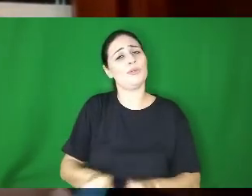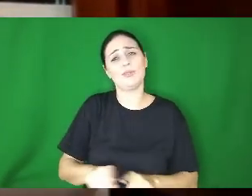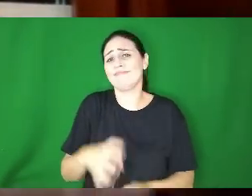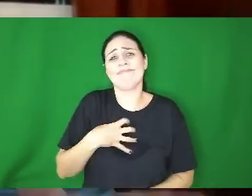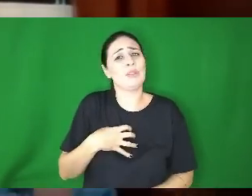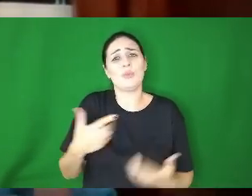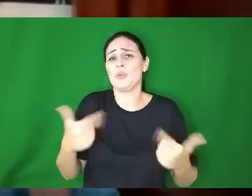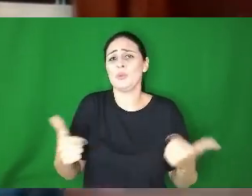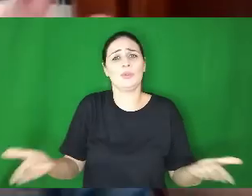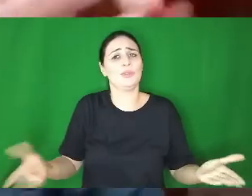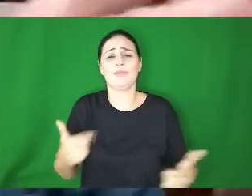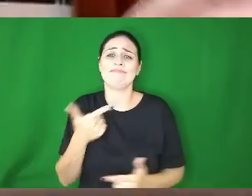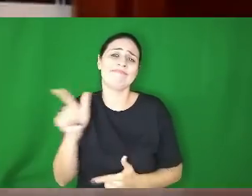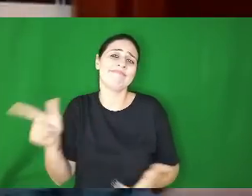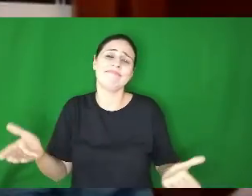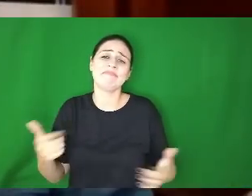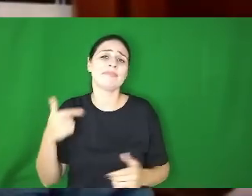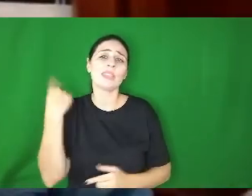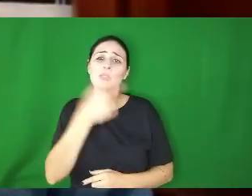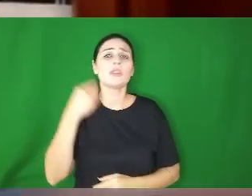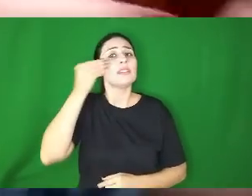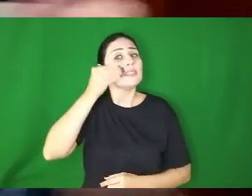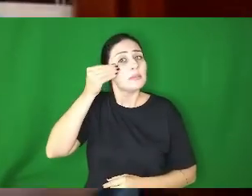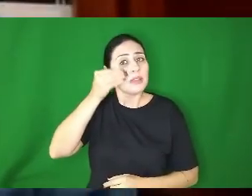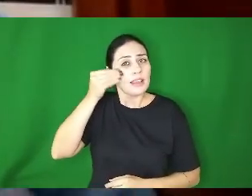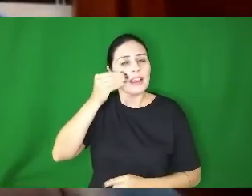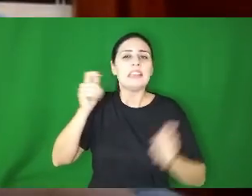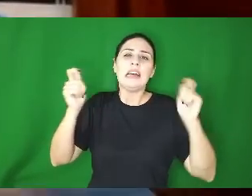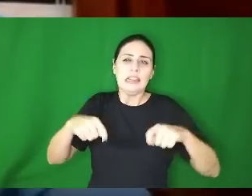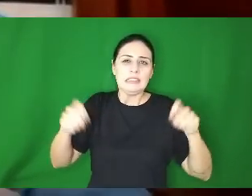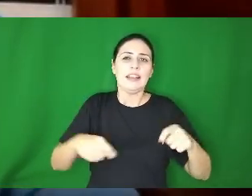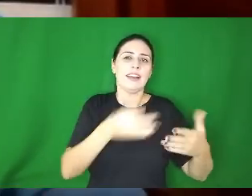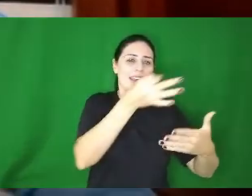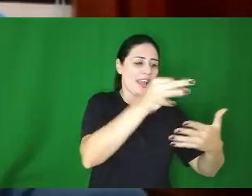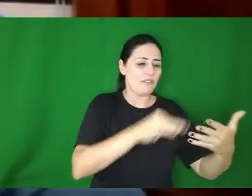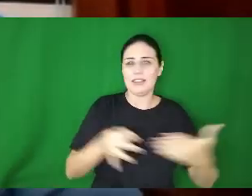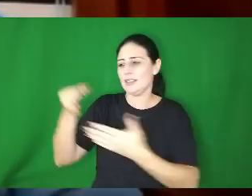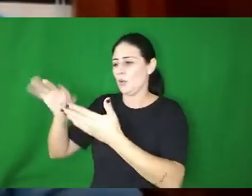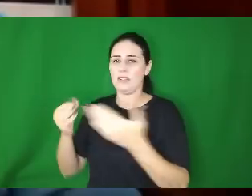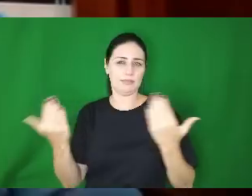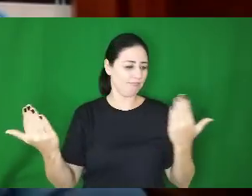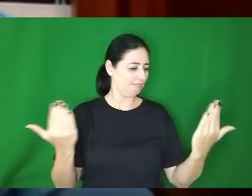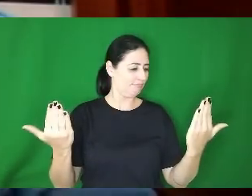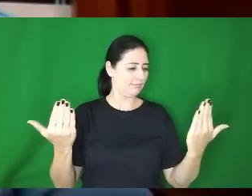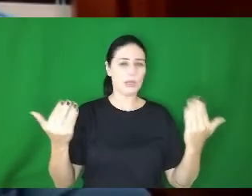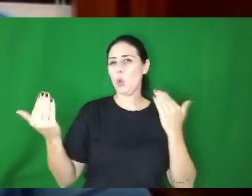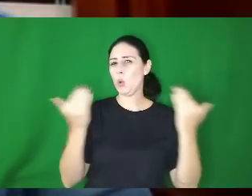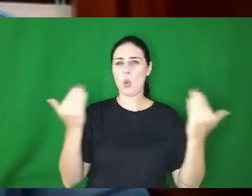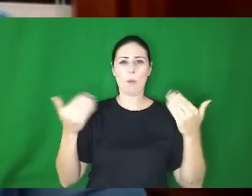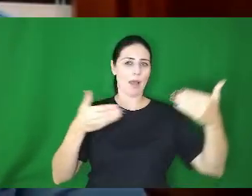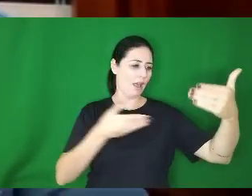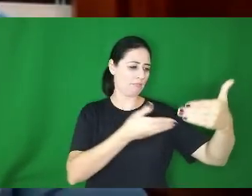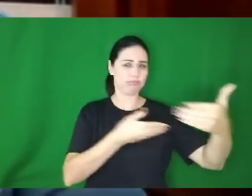que tem que fazer para mandar para a escola e o que é, falou, isso está indo para uma avaliação, mas não é para